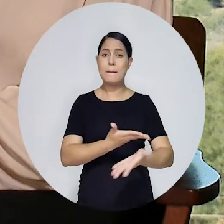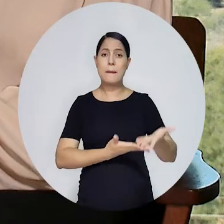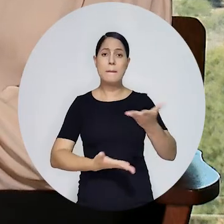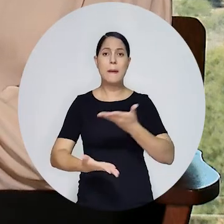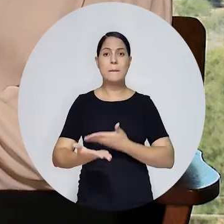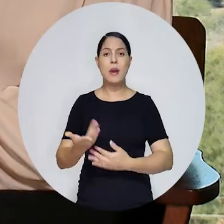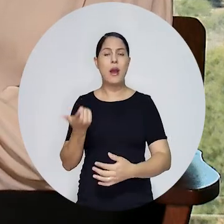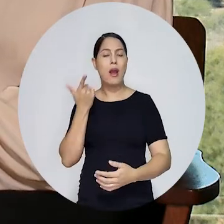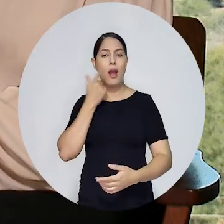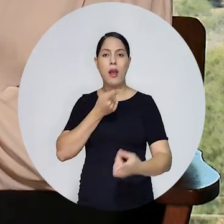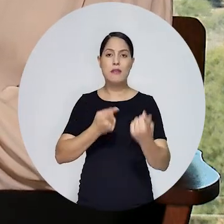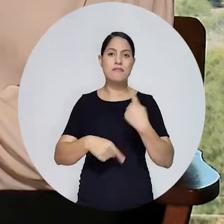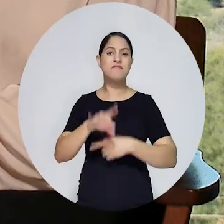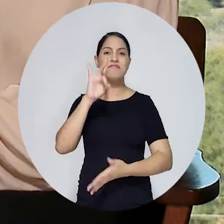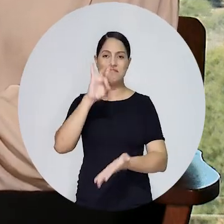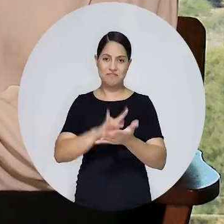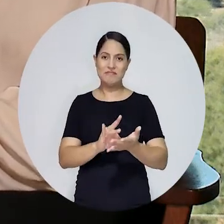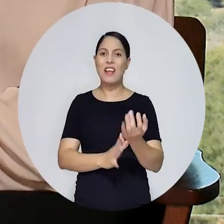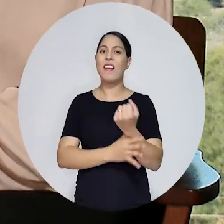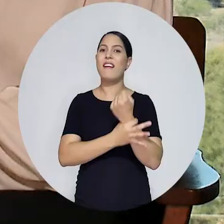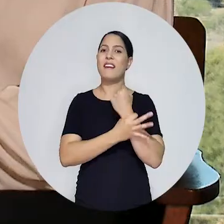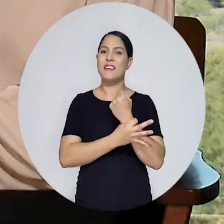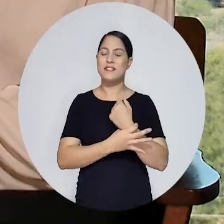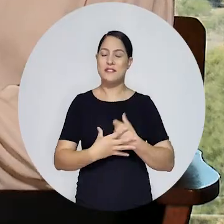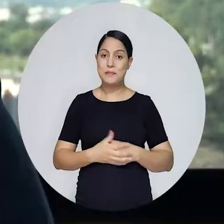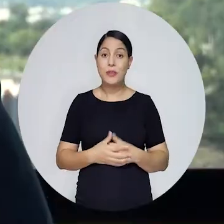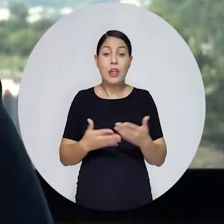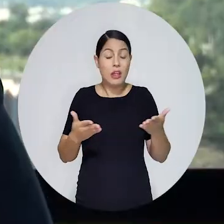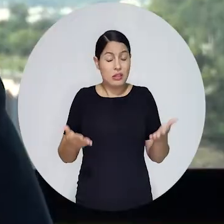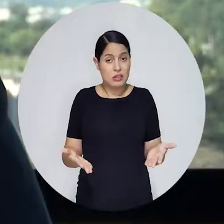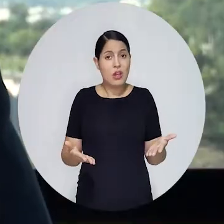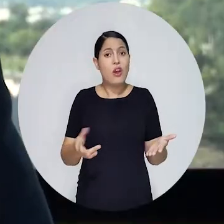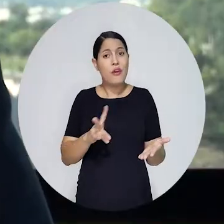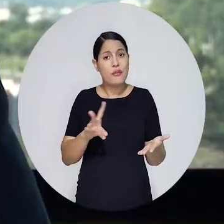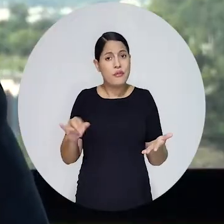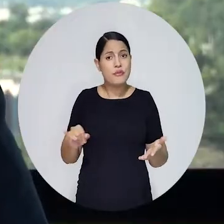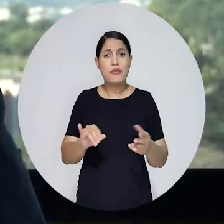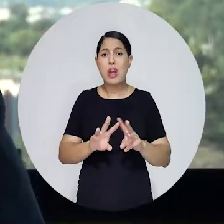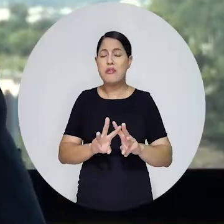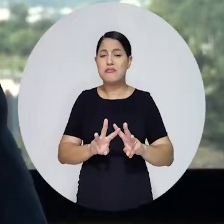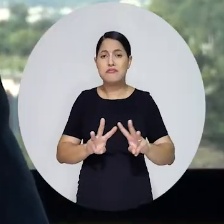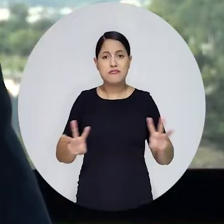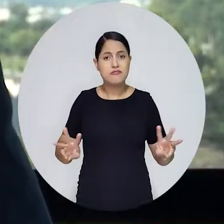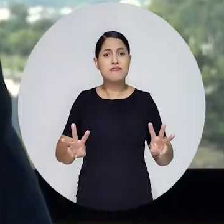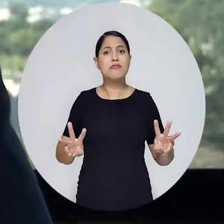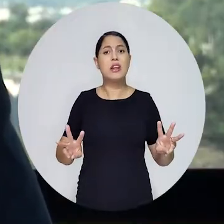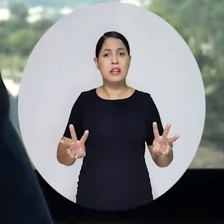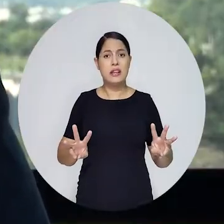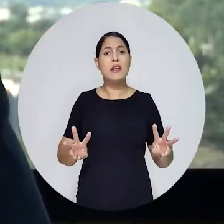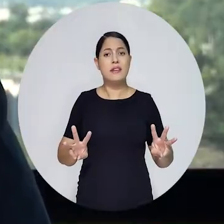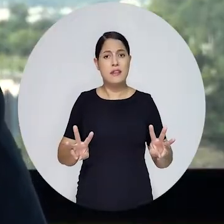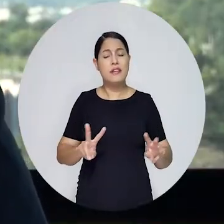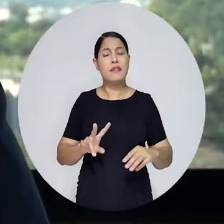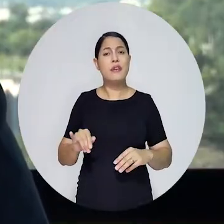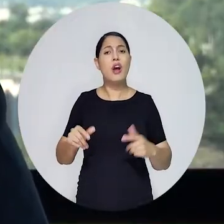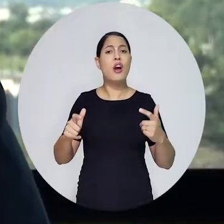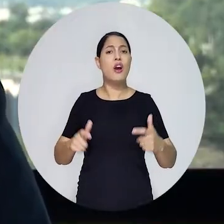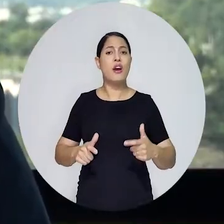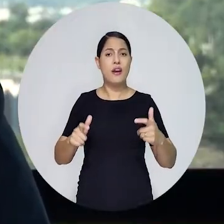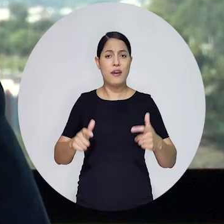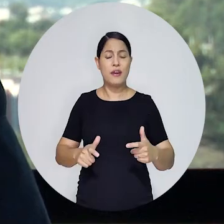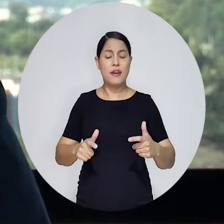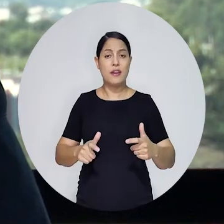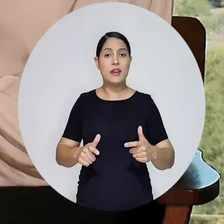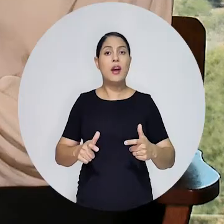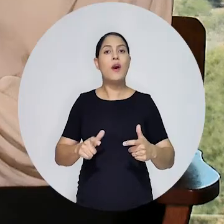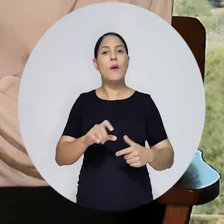possamos consolidar essa conquista. Essa ferramenta vai estar disponível em muito breve